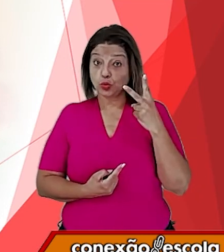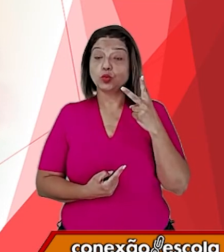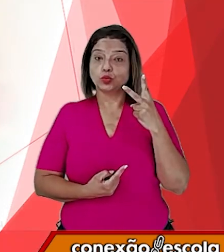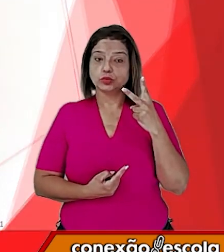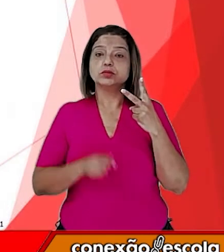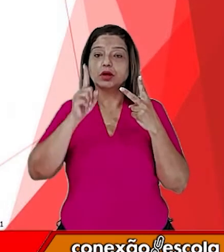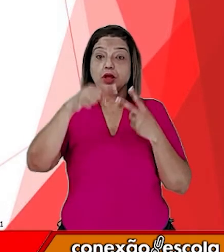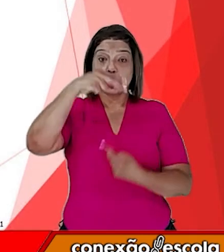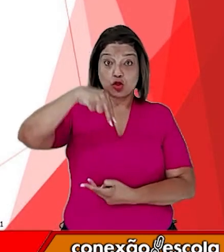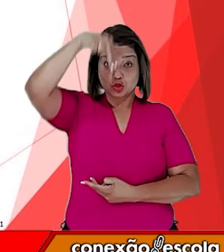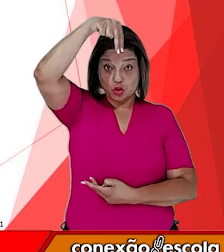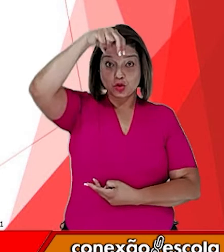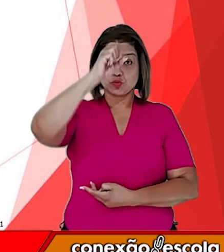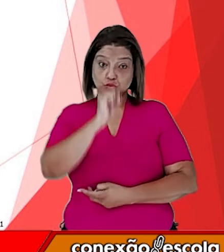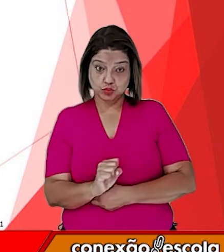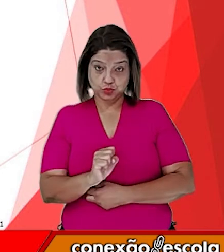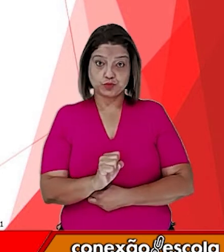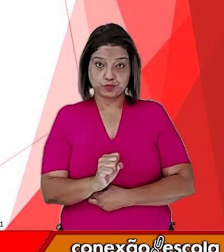na região Norte e Sul,